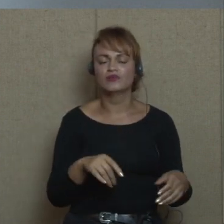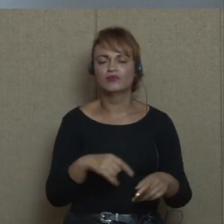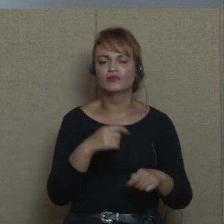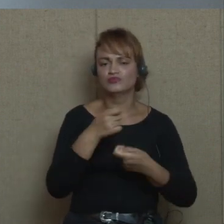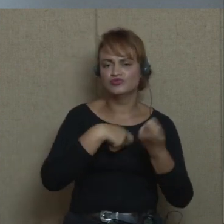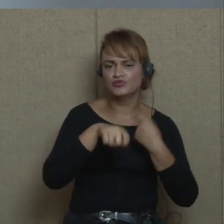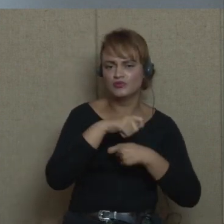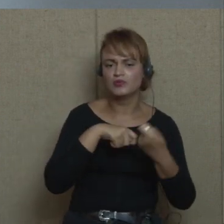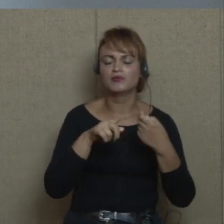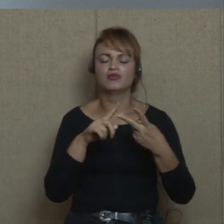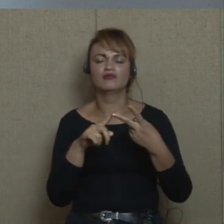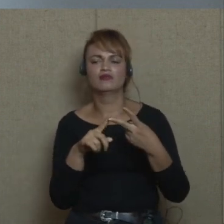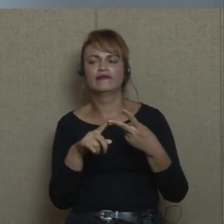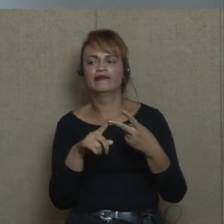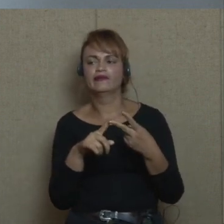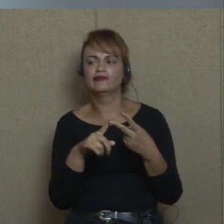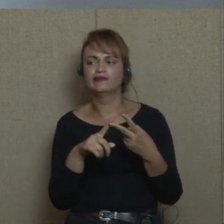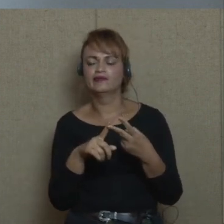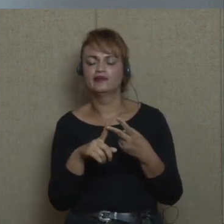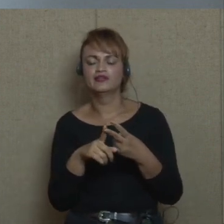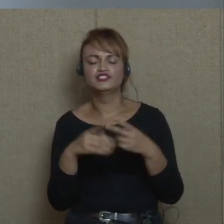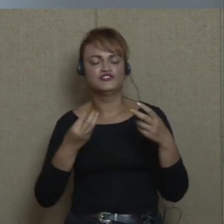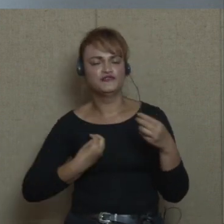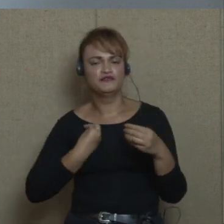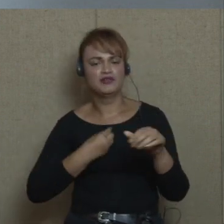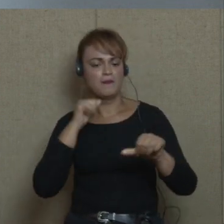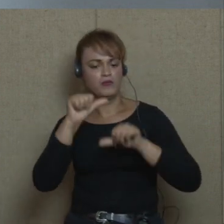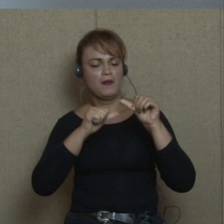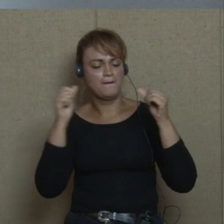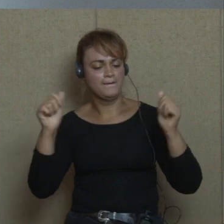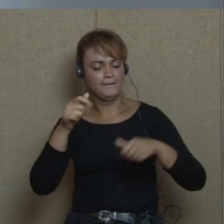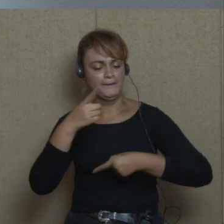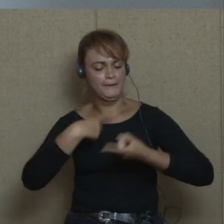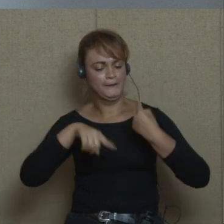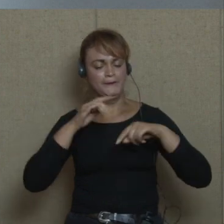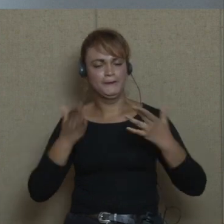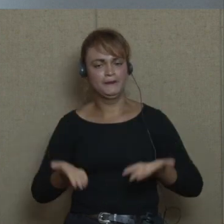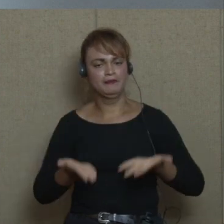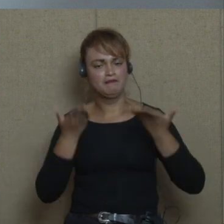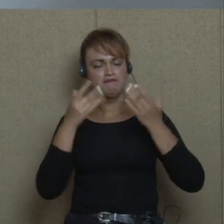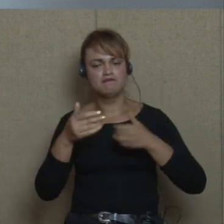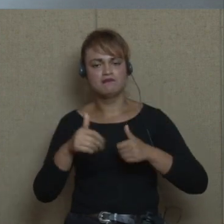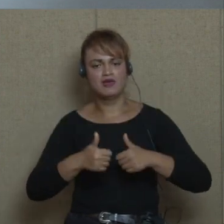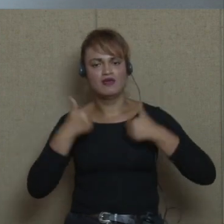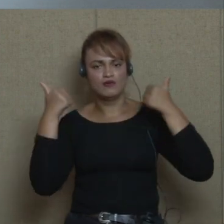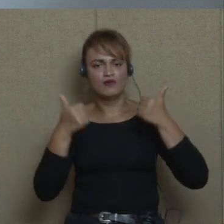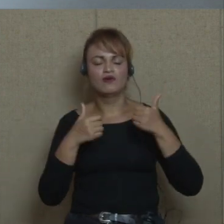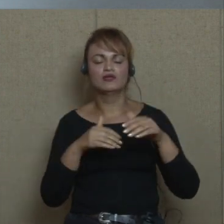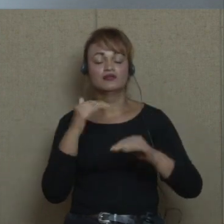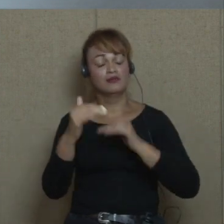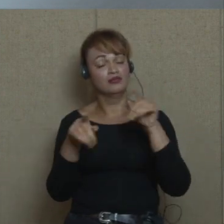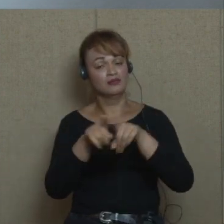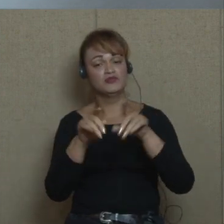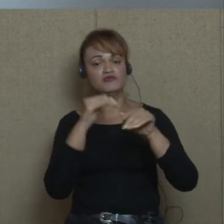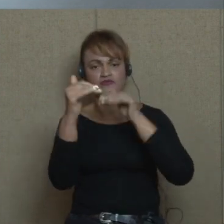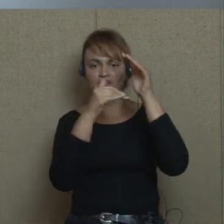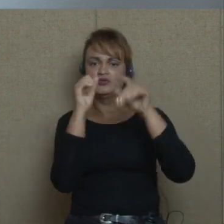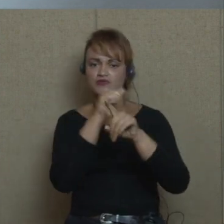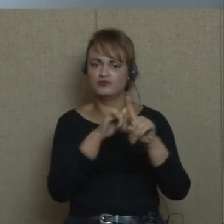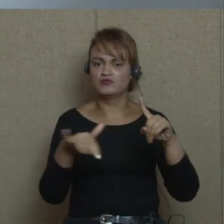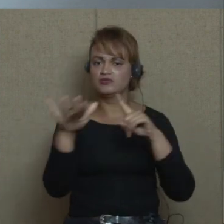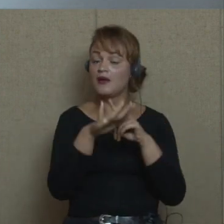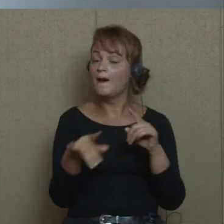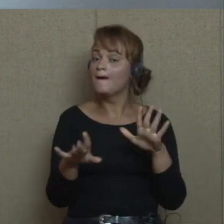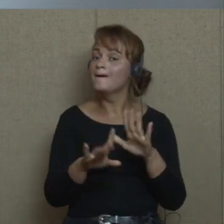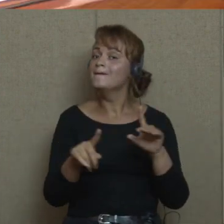economia, de padrão de vida e de desenvolvimento social, mas temos que estar de acordo.